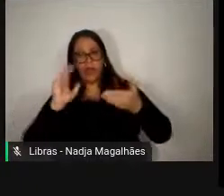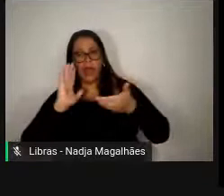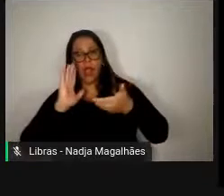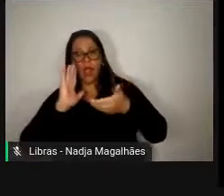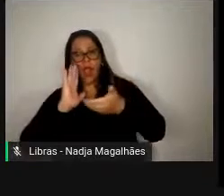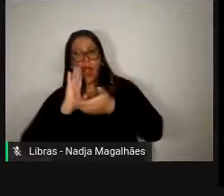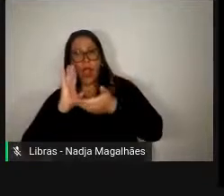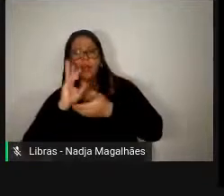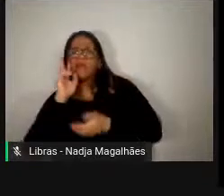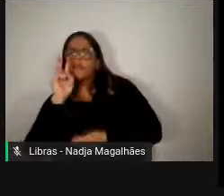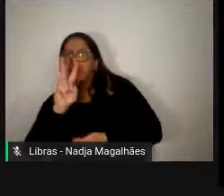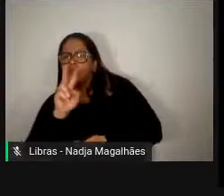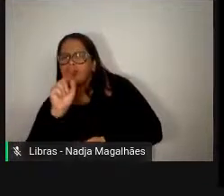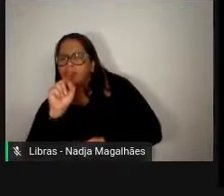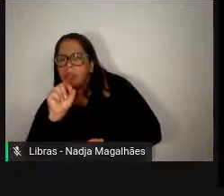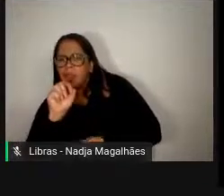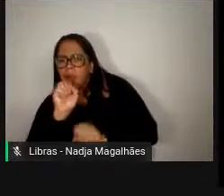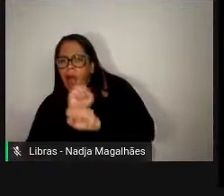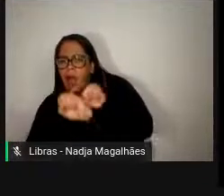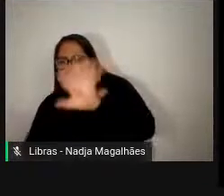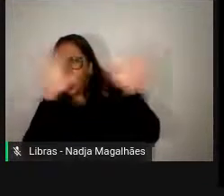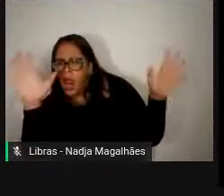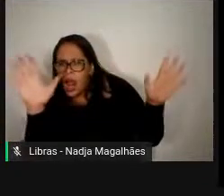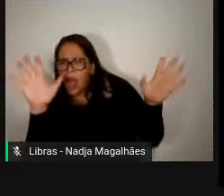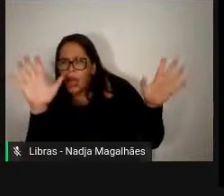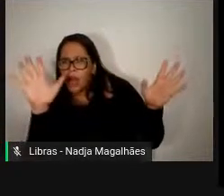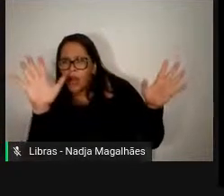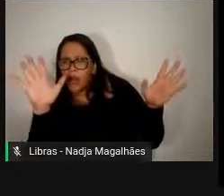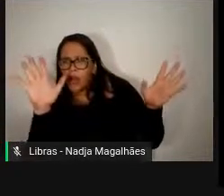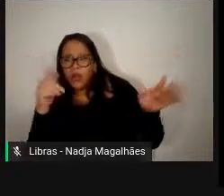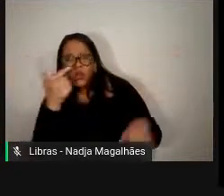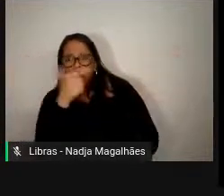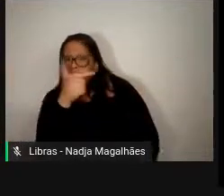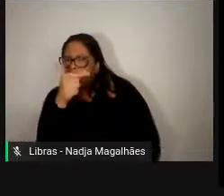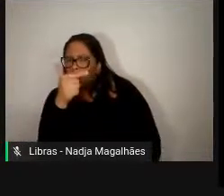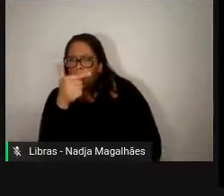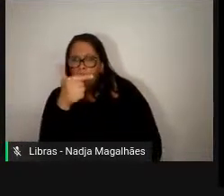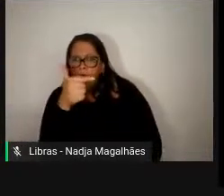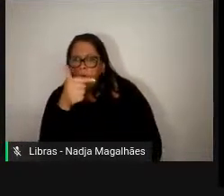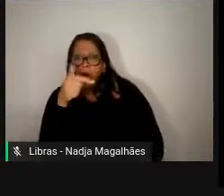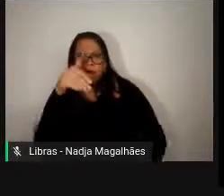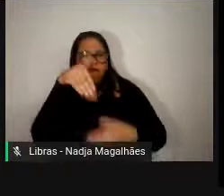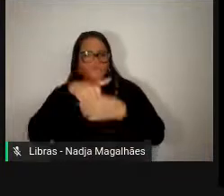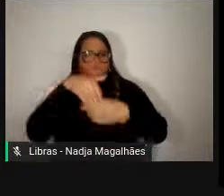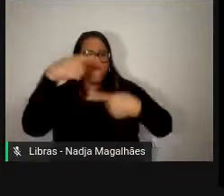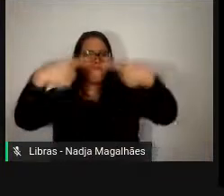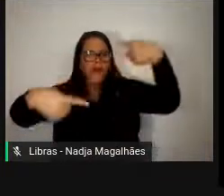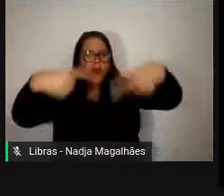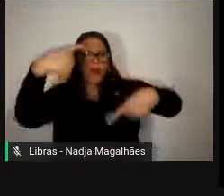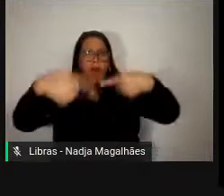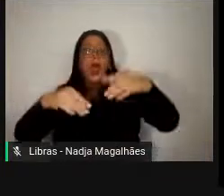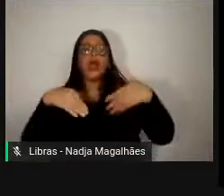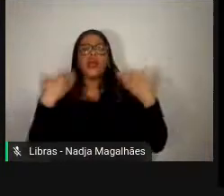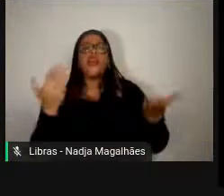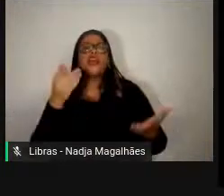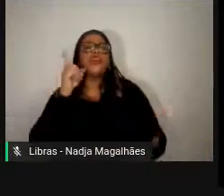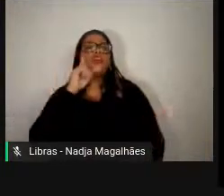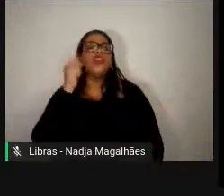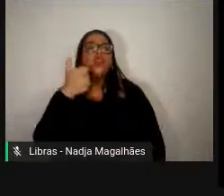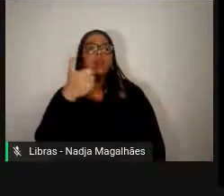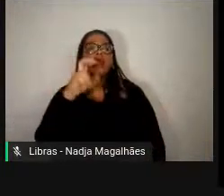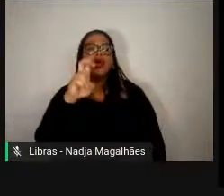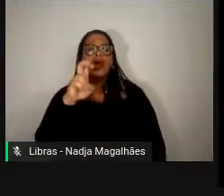aqui. Mais claro impossível, né? A casa não está em sessão. E sabe, quando que é a próxima? Dia 15 de junho,